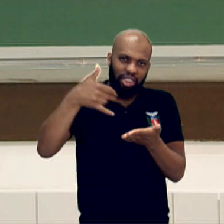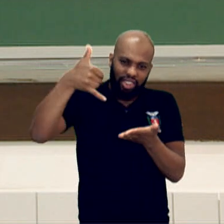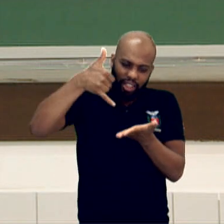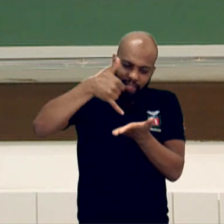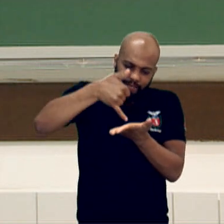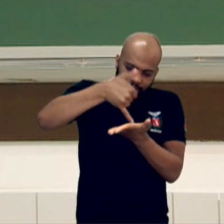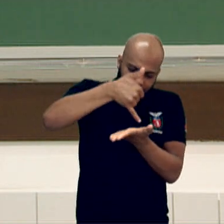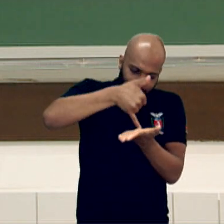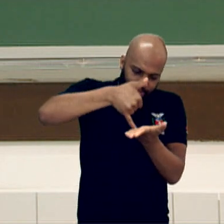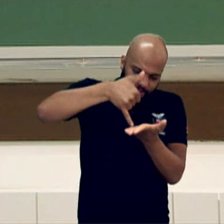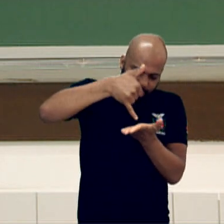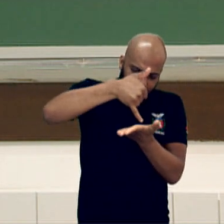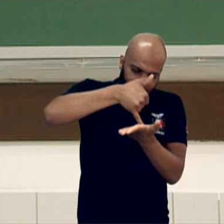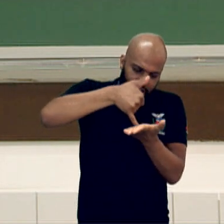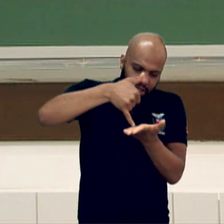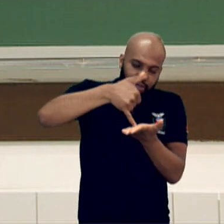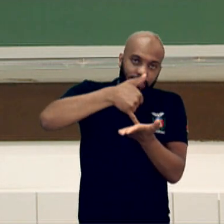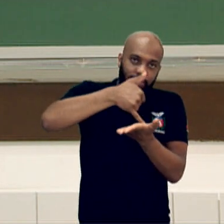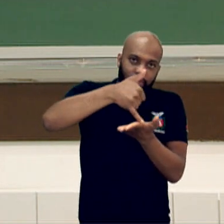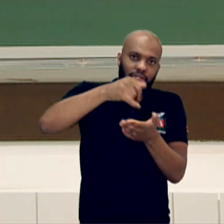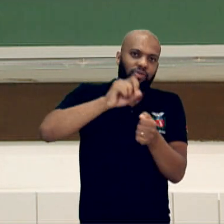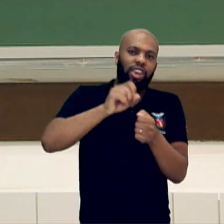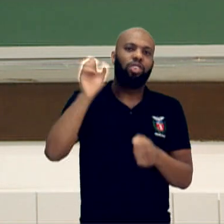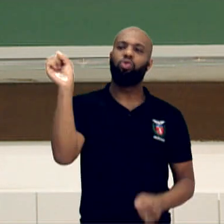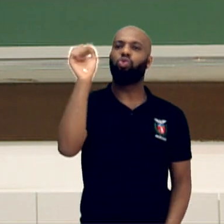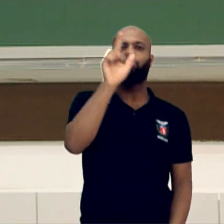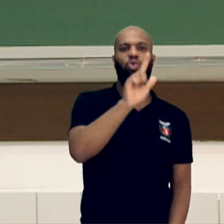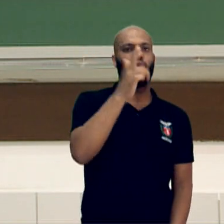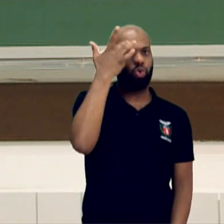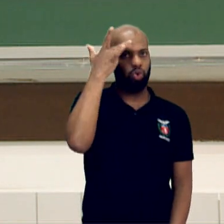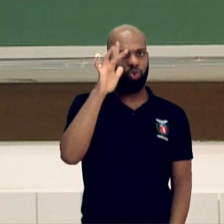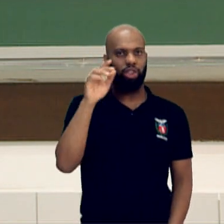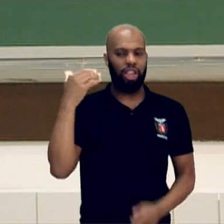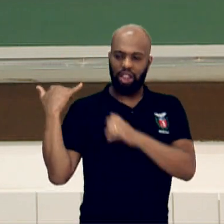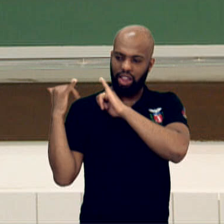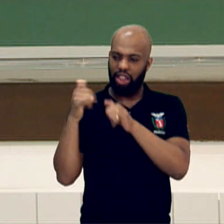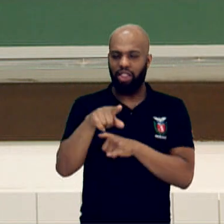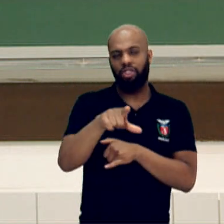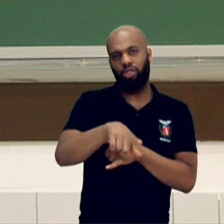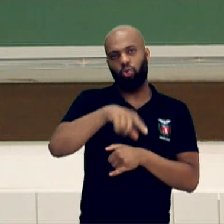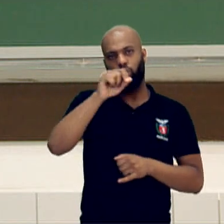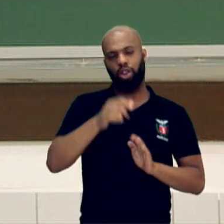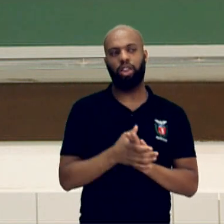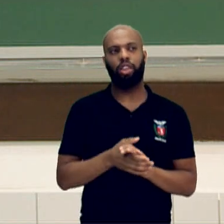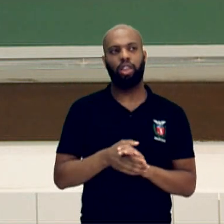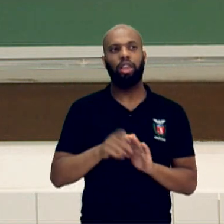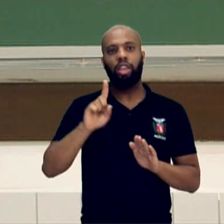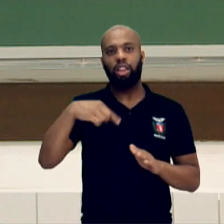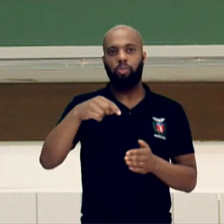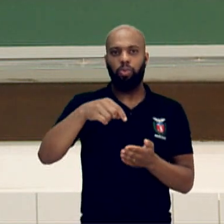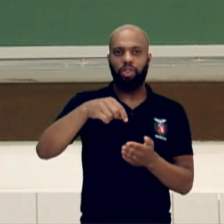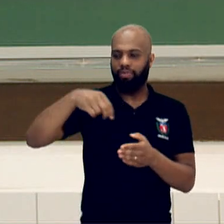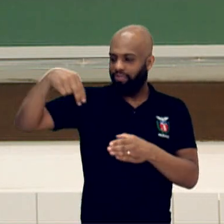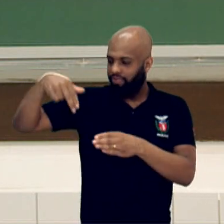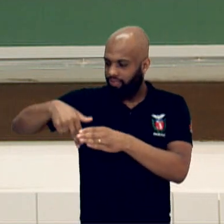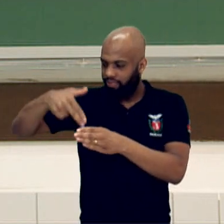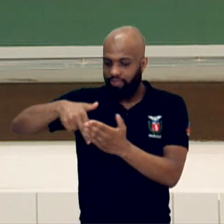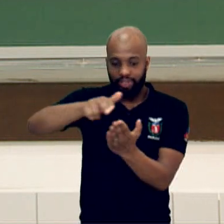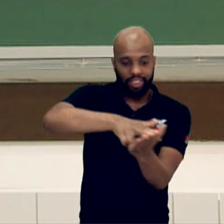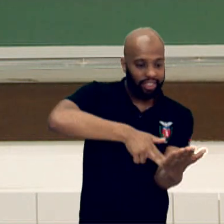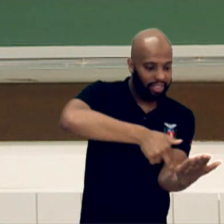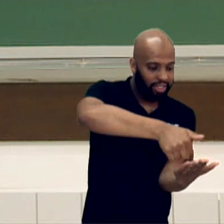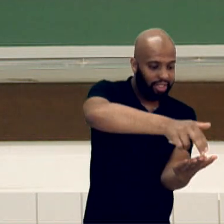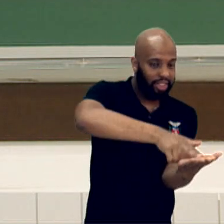sem riscar e sem furar. Faz lá o sol, não sei qual que é a lenda que vocês vão pegar. Passa uma tinta de uma cor só,